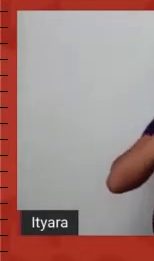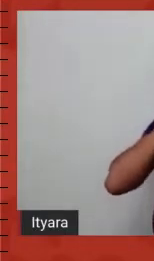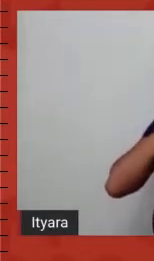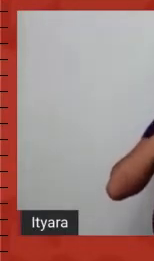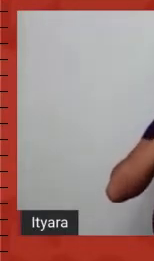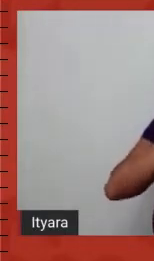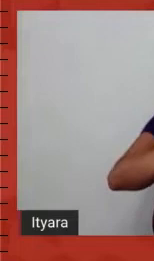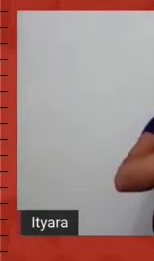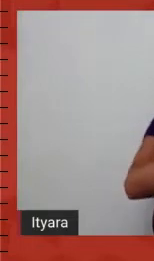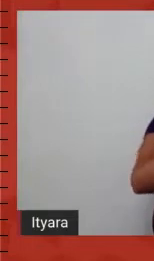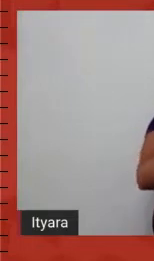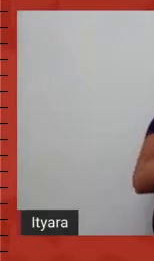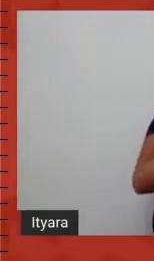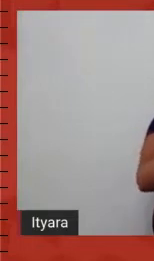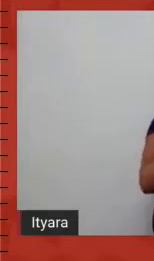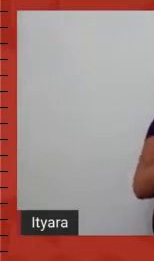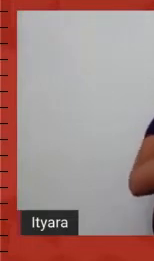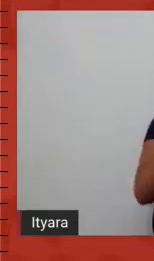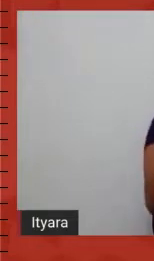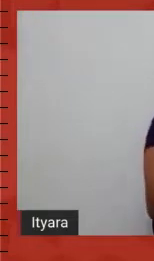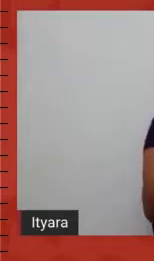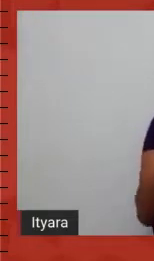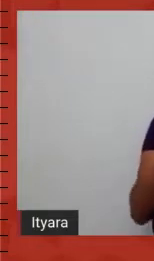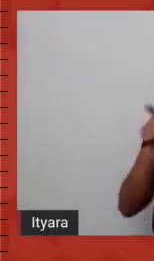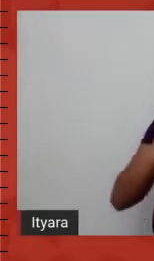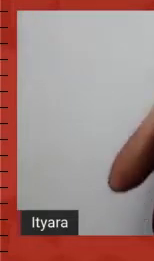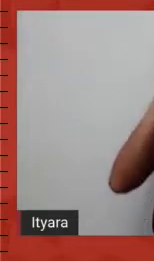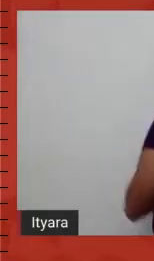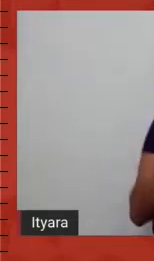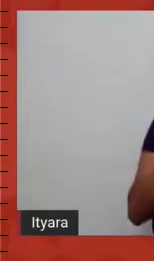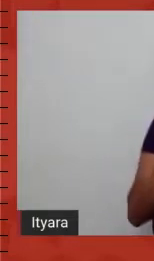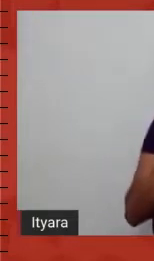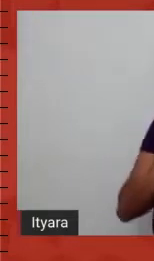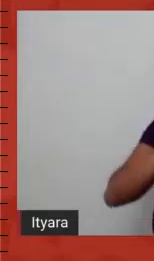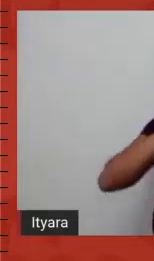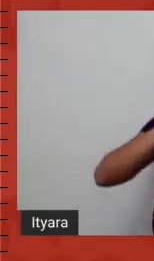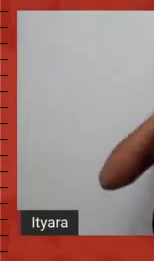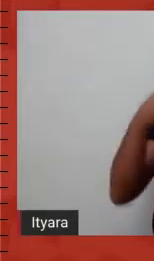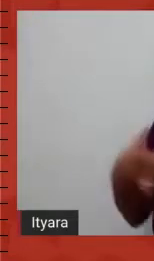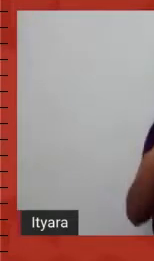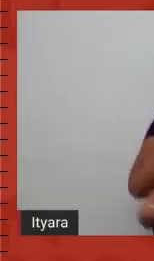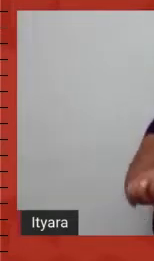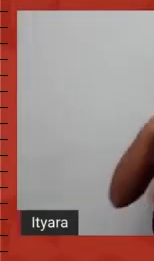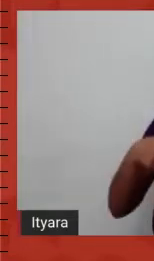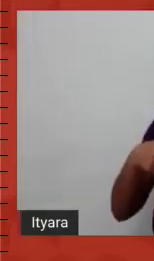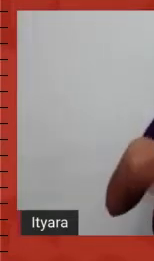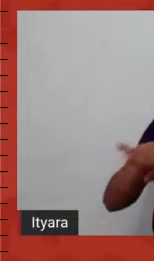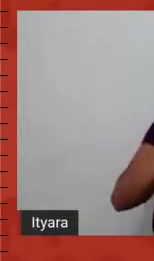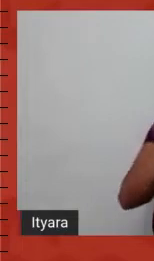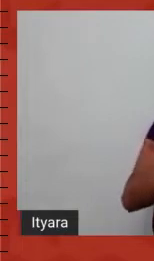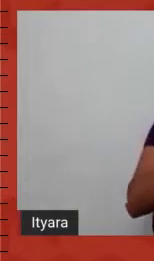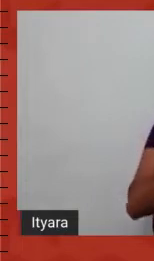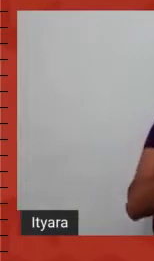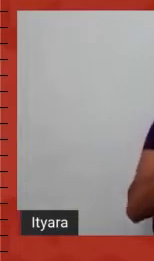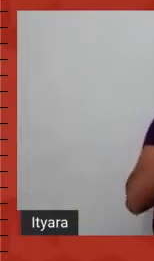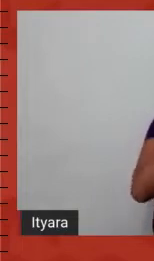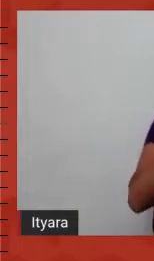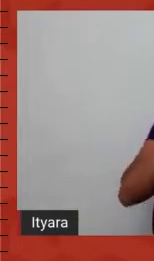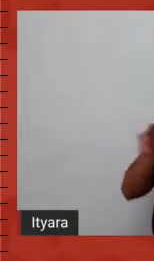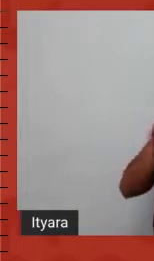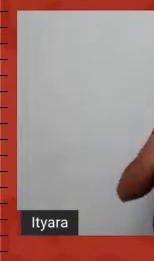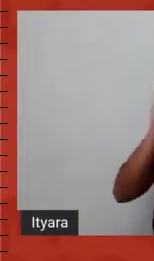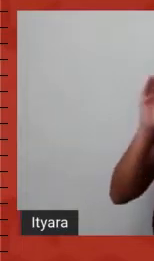SEAD. E é coordenadora na Coordenadoria de Inovações Pedagógicas e Formativas. Tem focos de